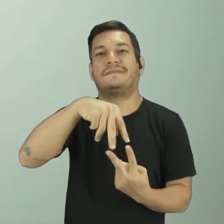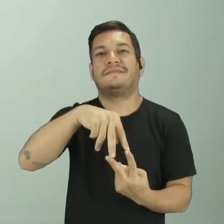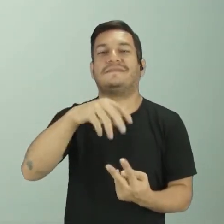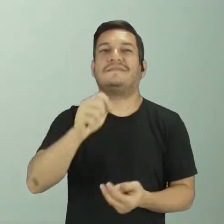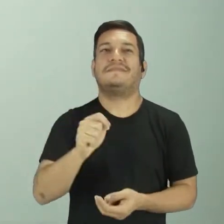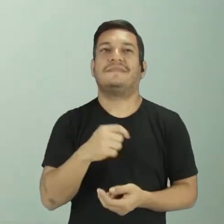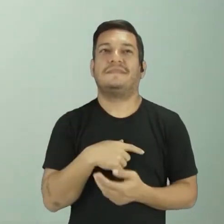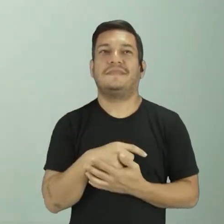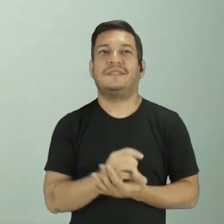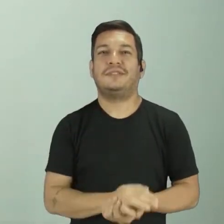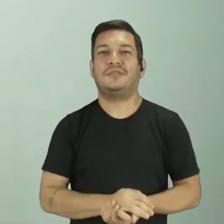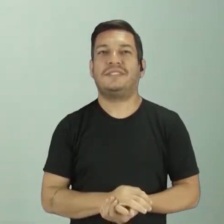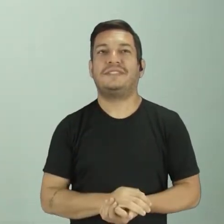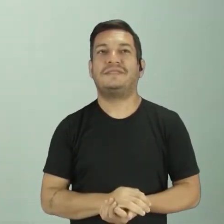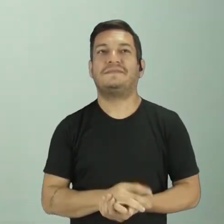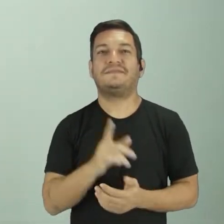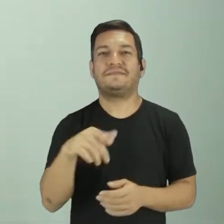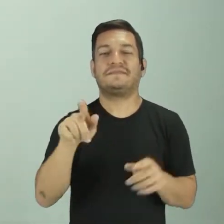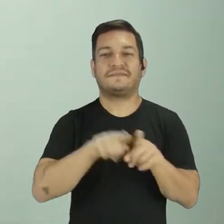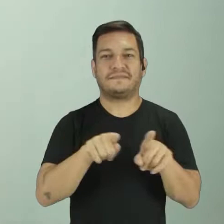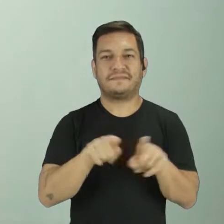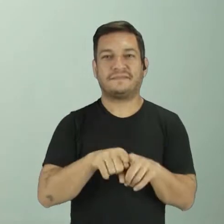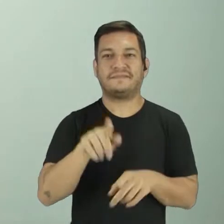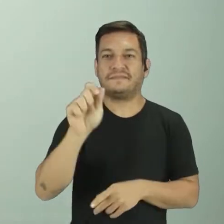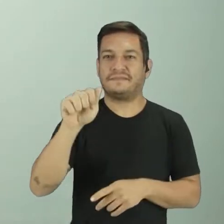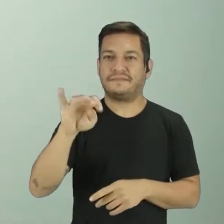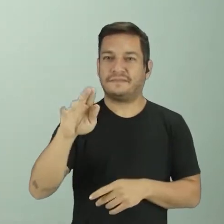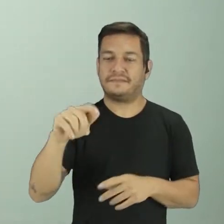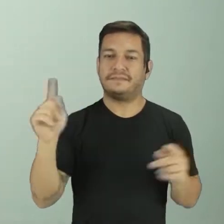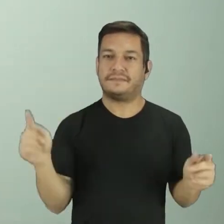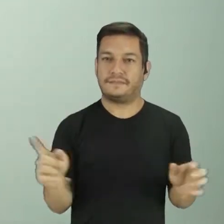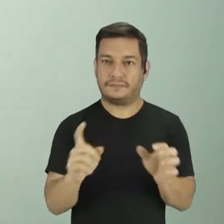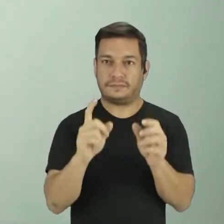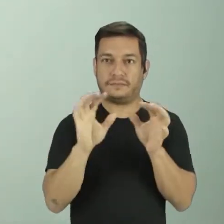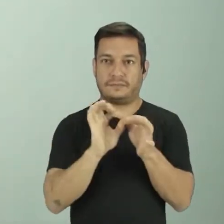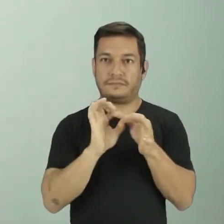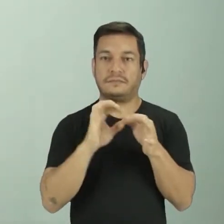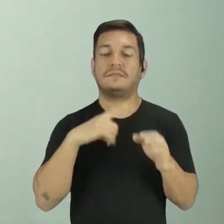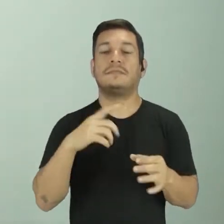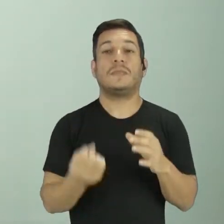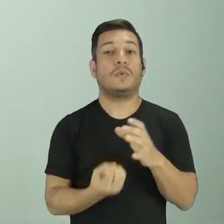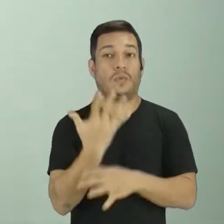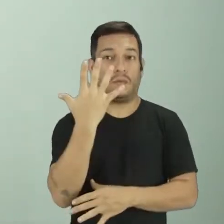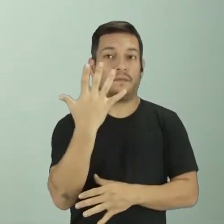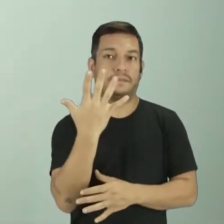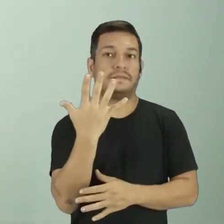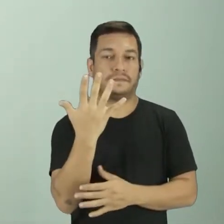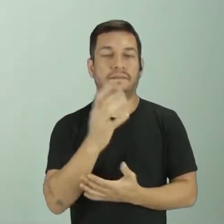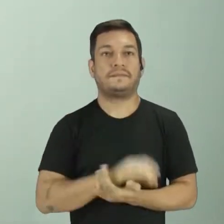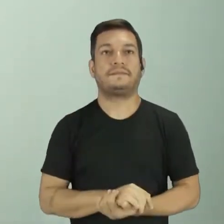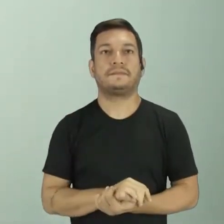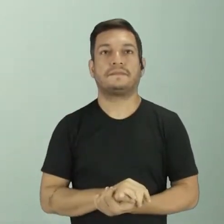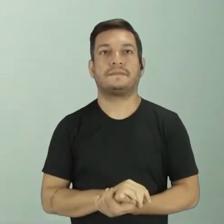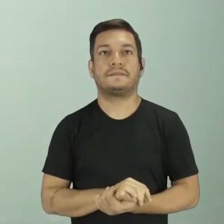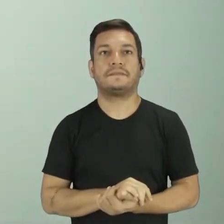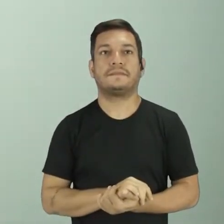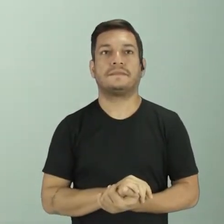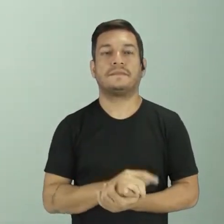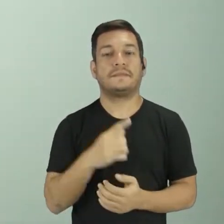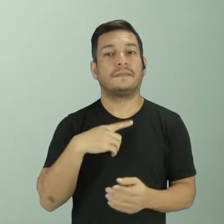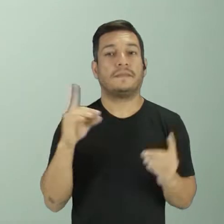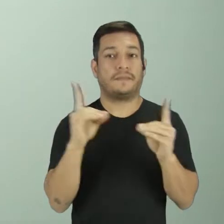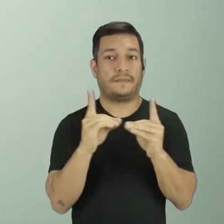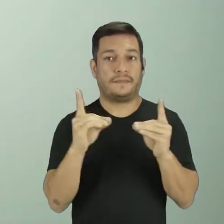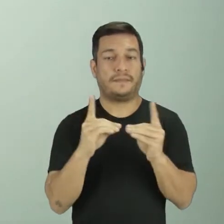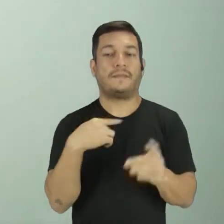vão cruzar, né? Esses gametas irão se cruzar para gerar um novo indivíduo, né? De forma didática,